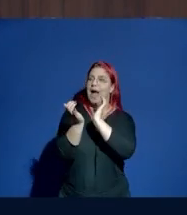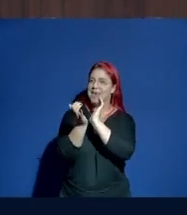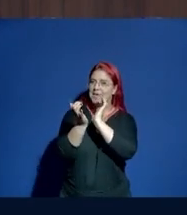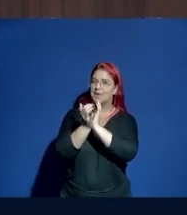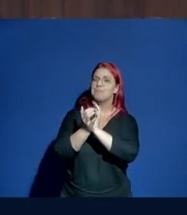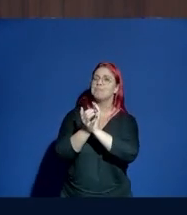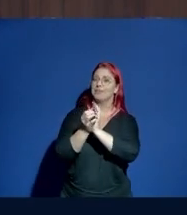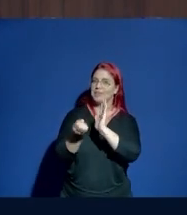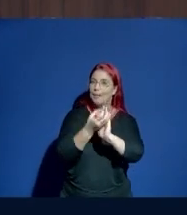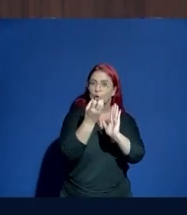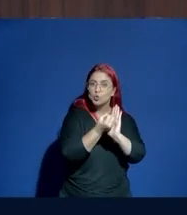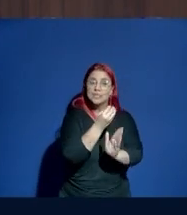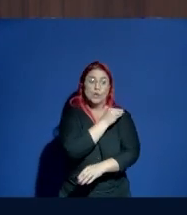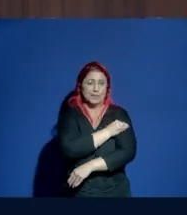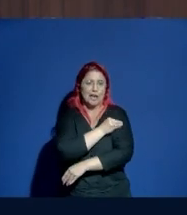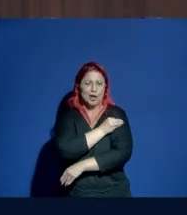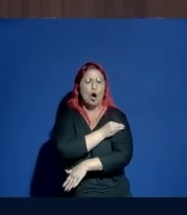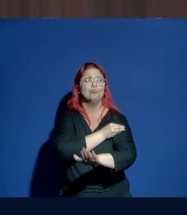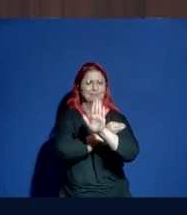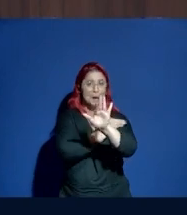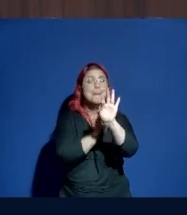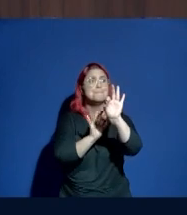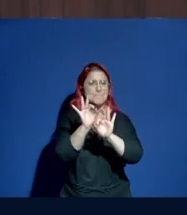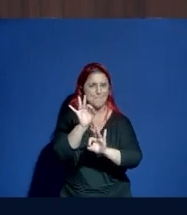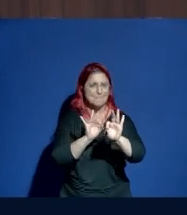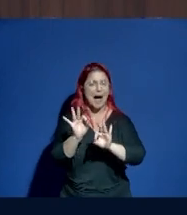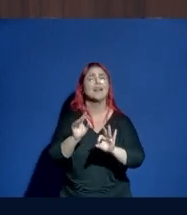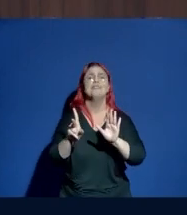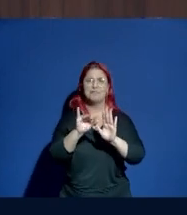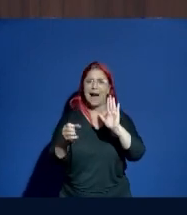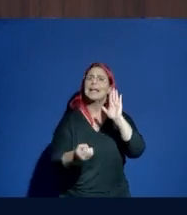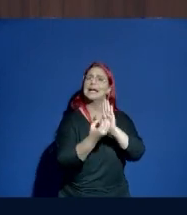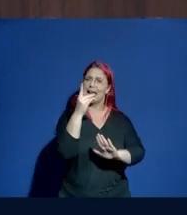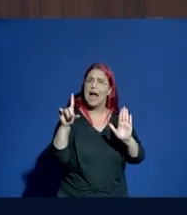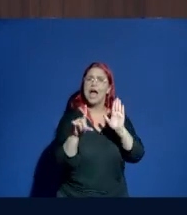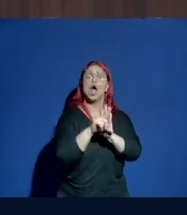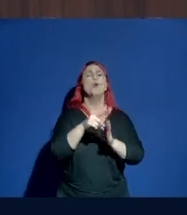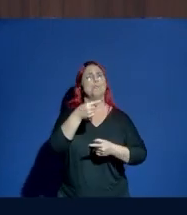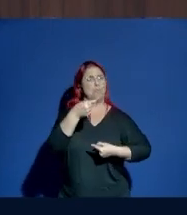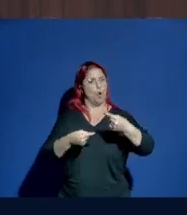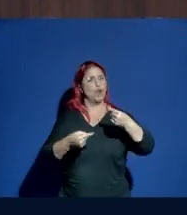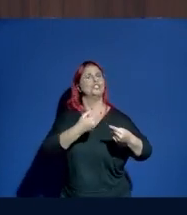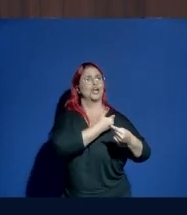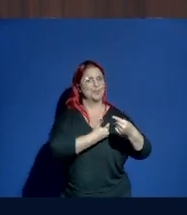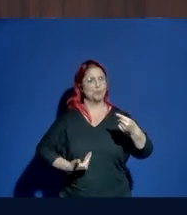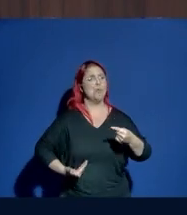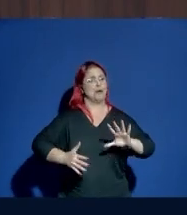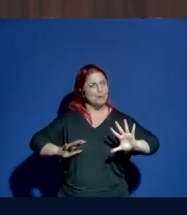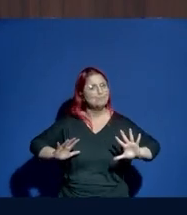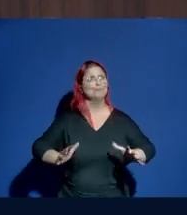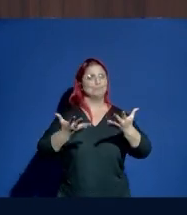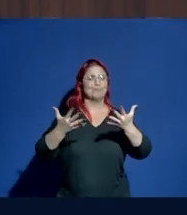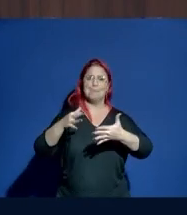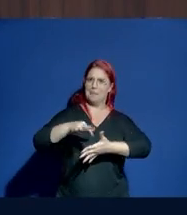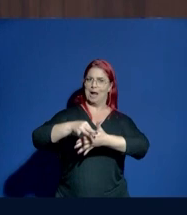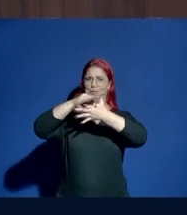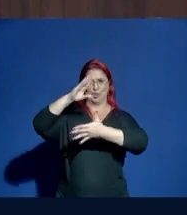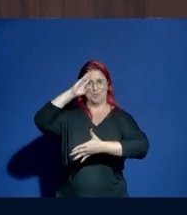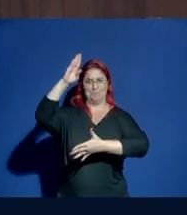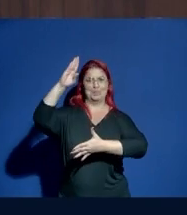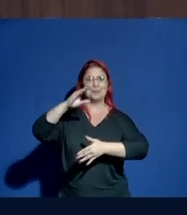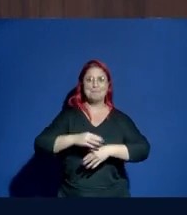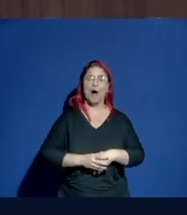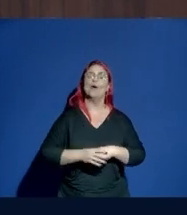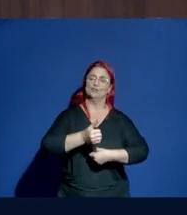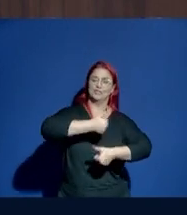tá produzindo então não se prepare porque a gente vai vir com política pública pesada de incentivo para ser líder nessa questão na transição